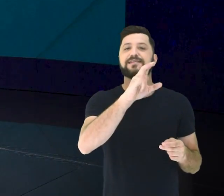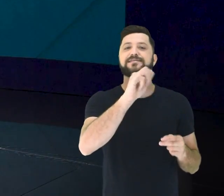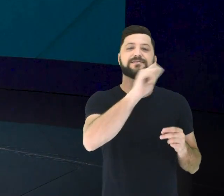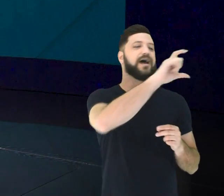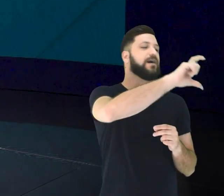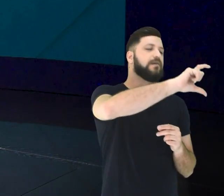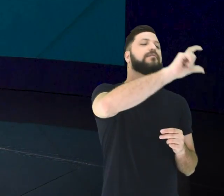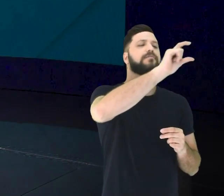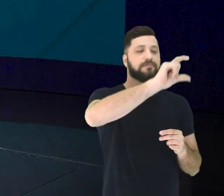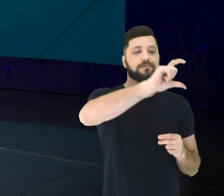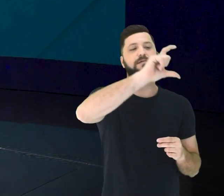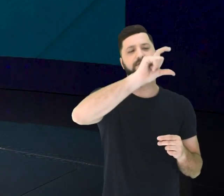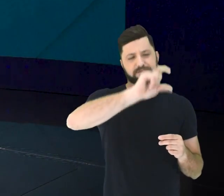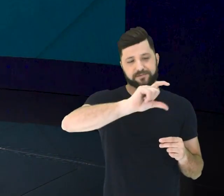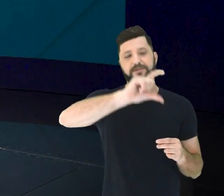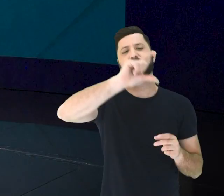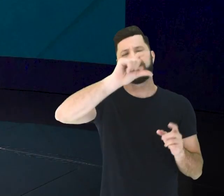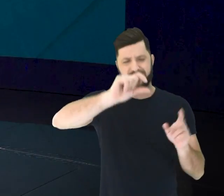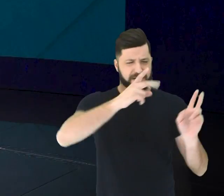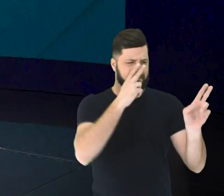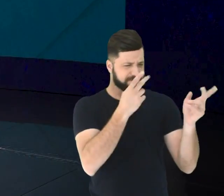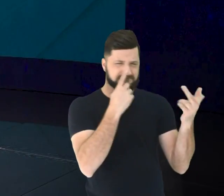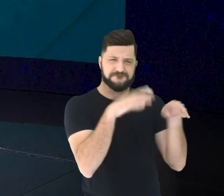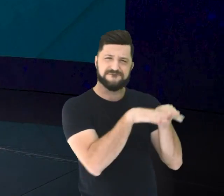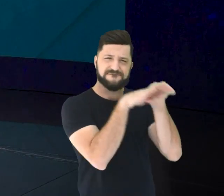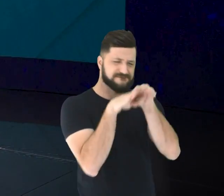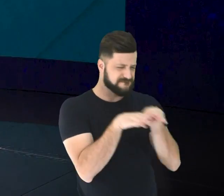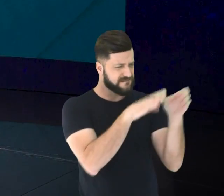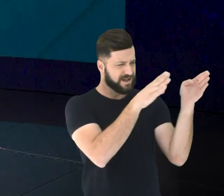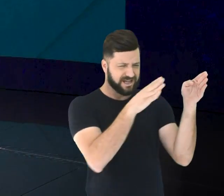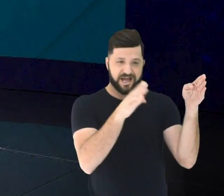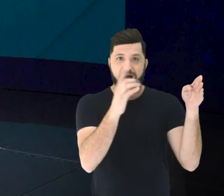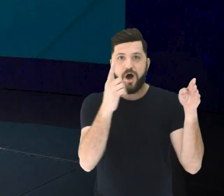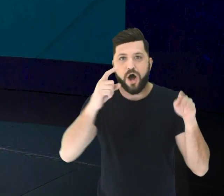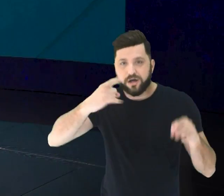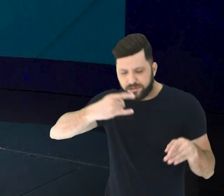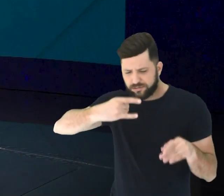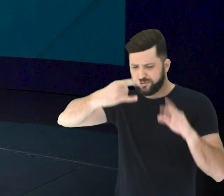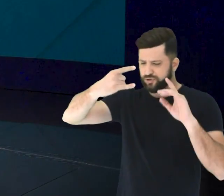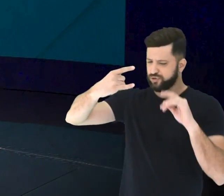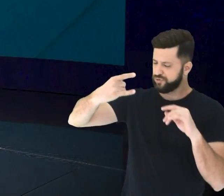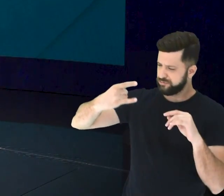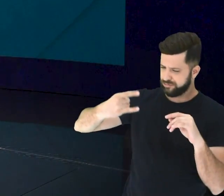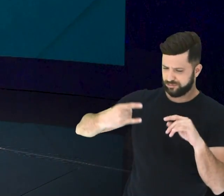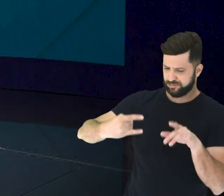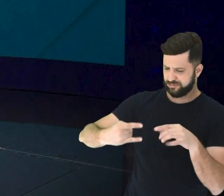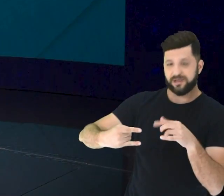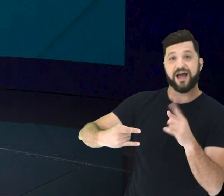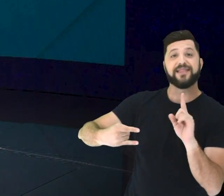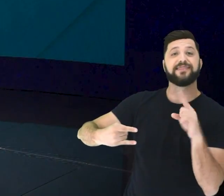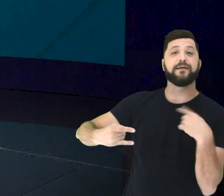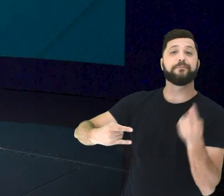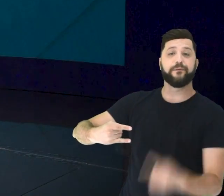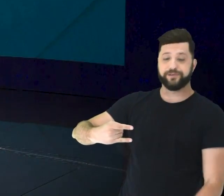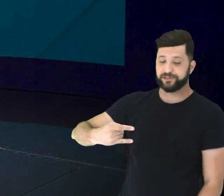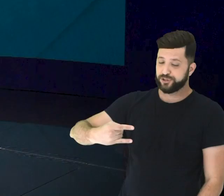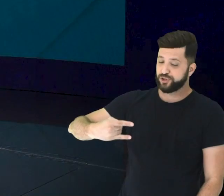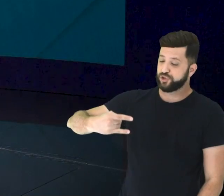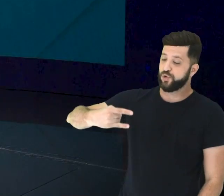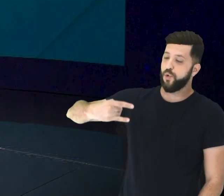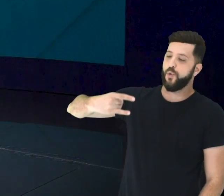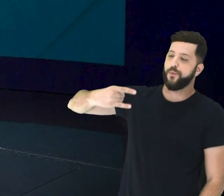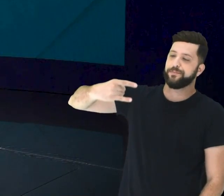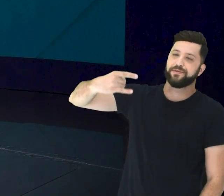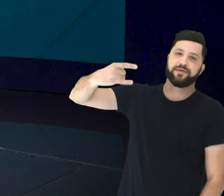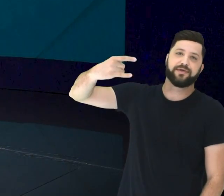indefinição abertura dessa barra testou só até aqui embaixo nessa sombra e voltou a subir o mercado não conseguiu voltar para testar essa